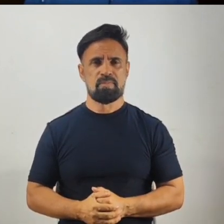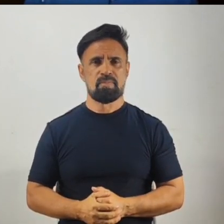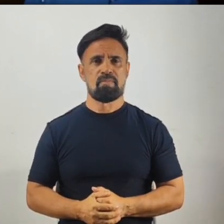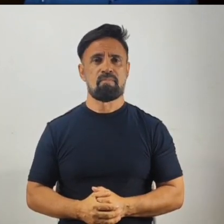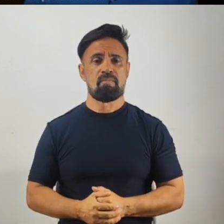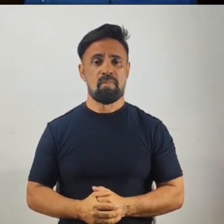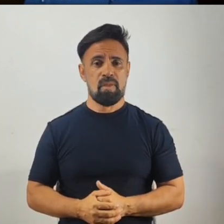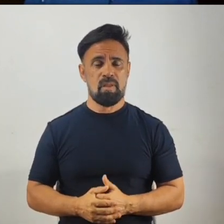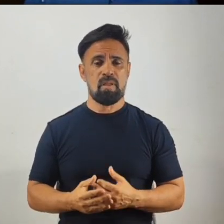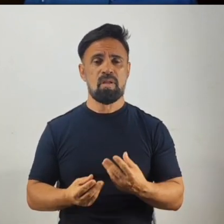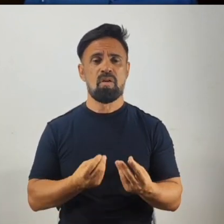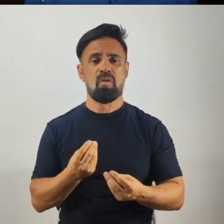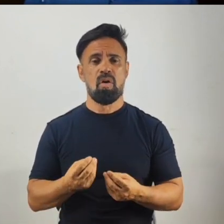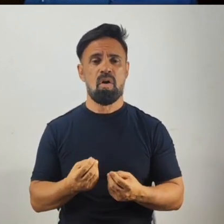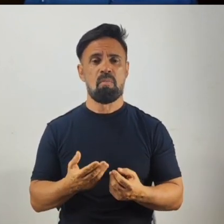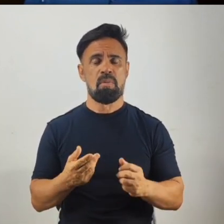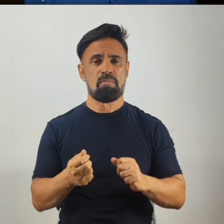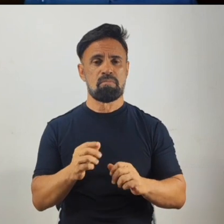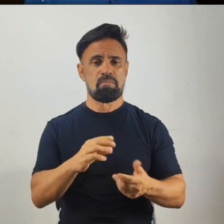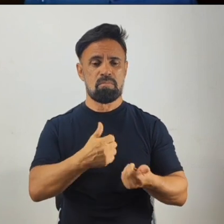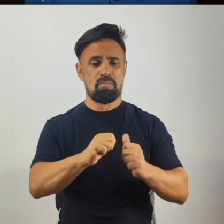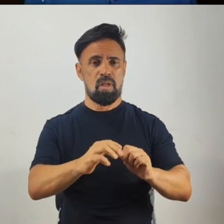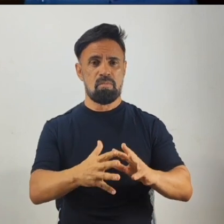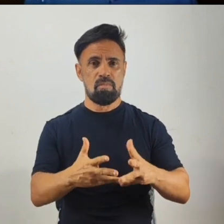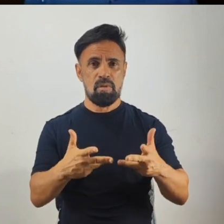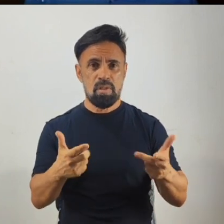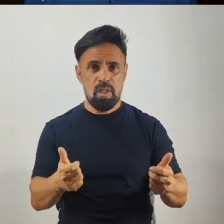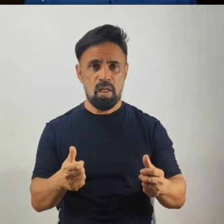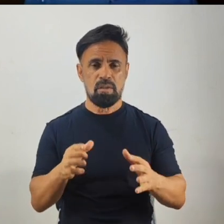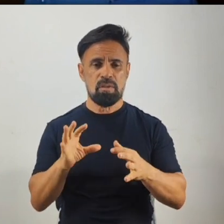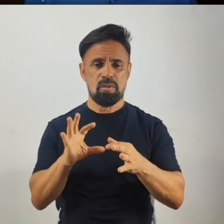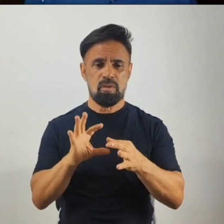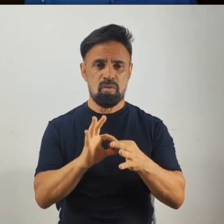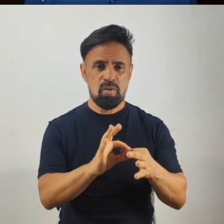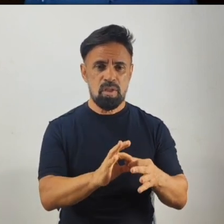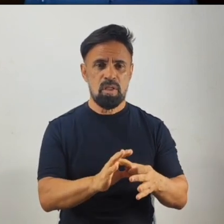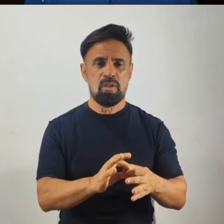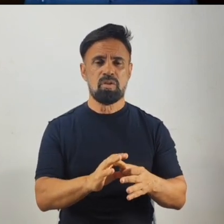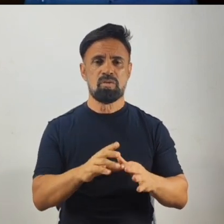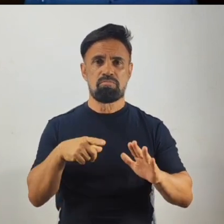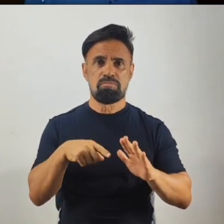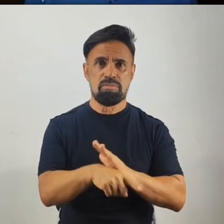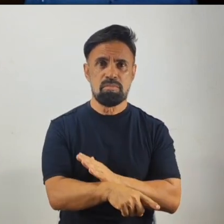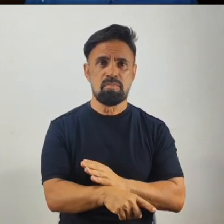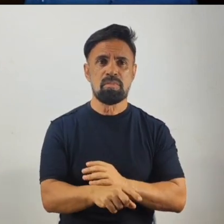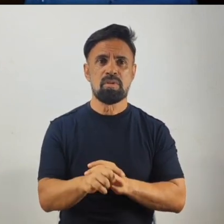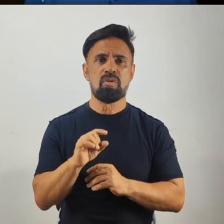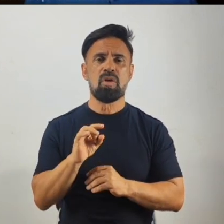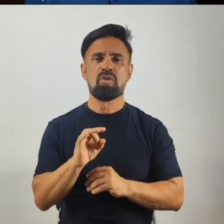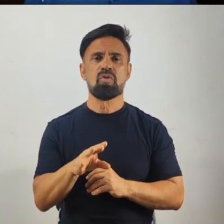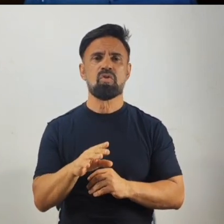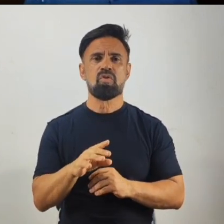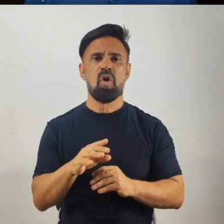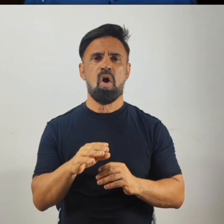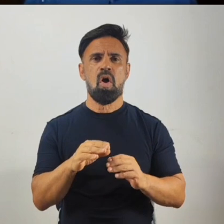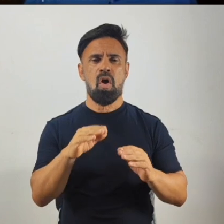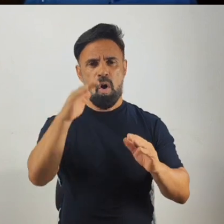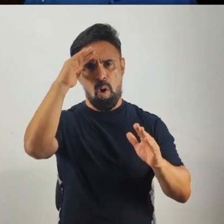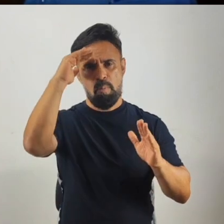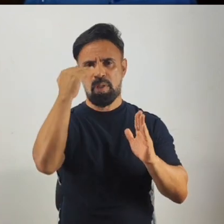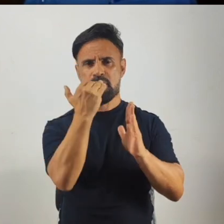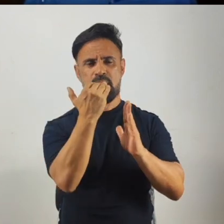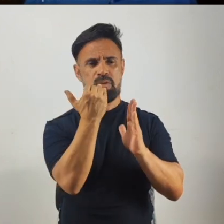É crucial compreender que a qualidade, nesse contexto, vai além do simples cumprimento